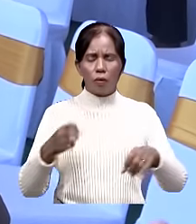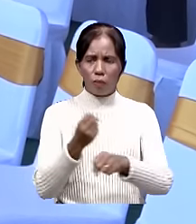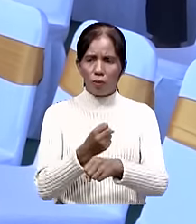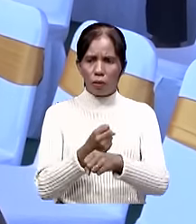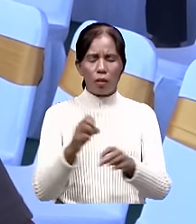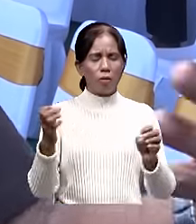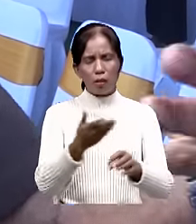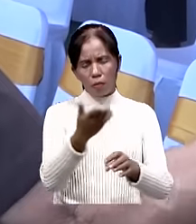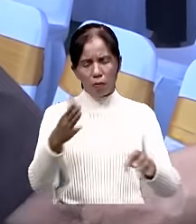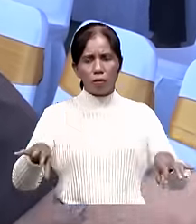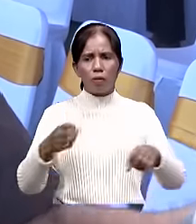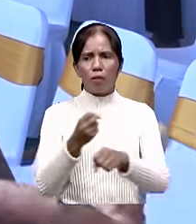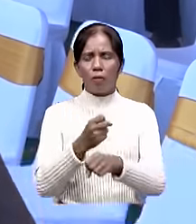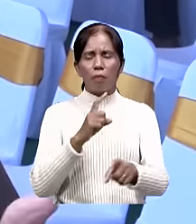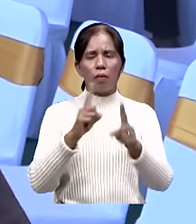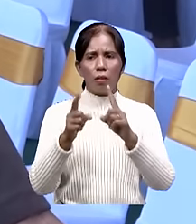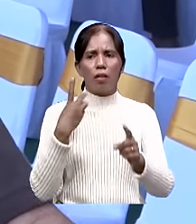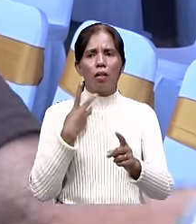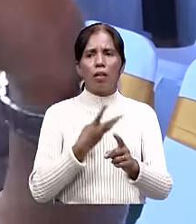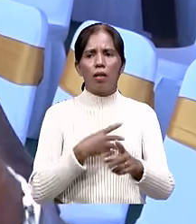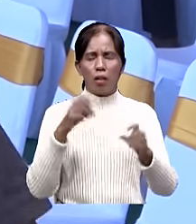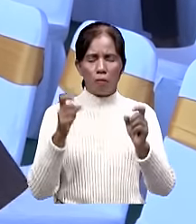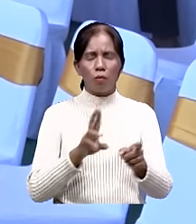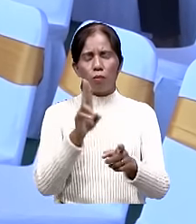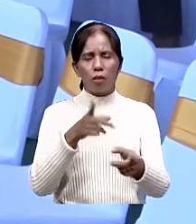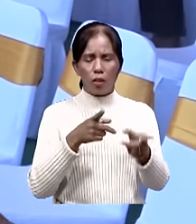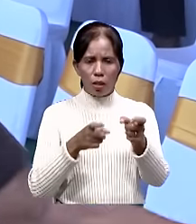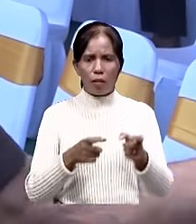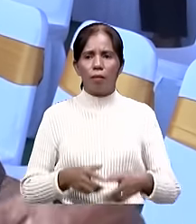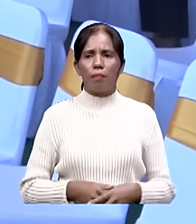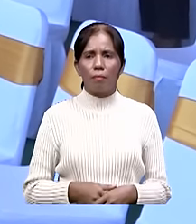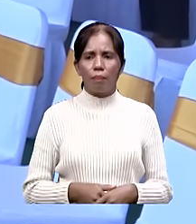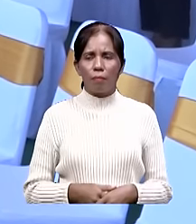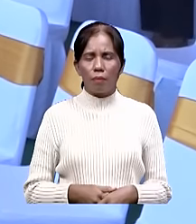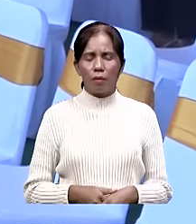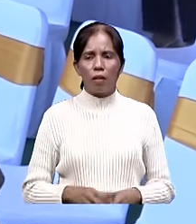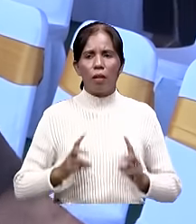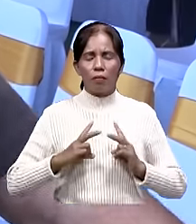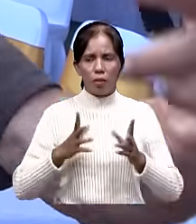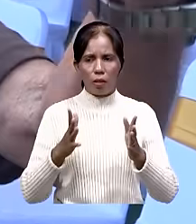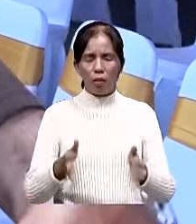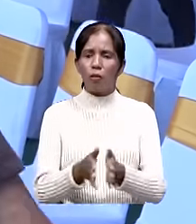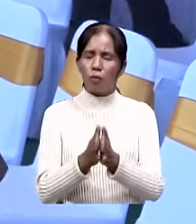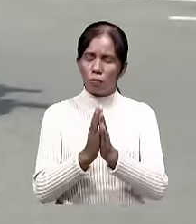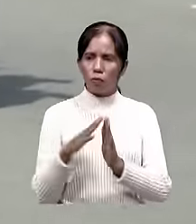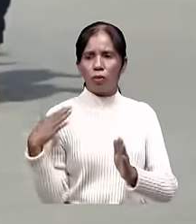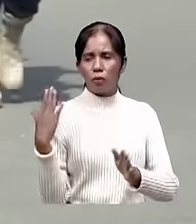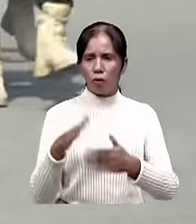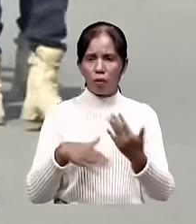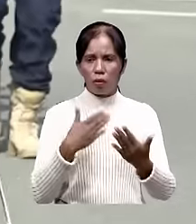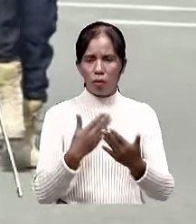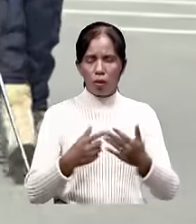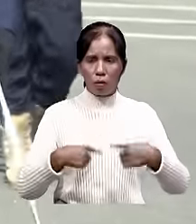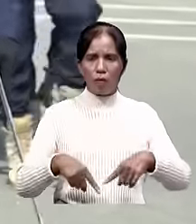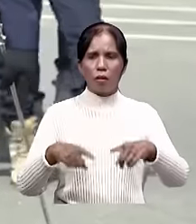mak luta, em mosko em kolia, mai jam luta karkila dun mal dit. Iha bibang ne veterano sira mosu suba foin sa sira atu banati